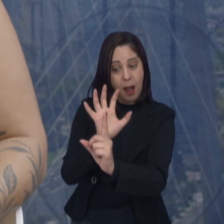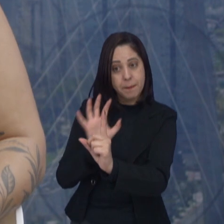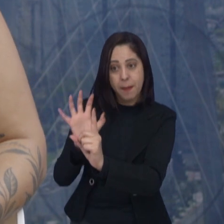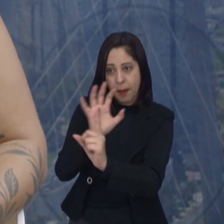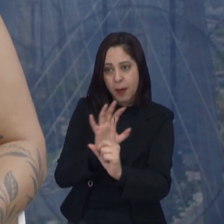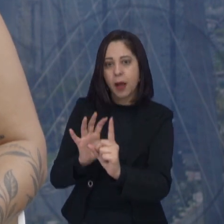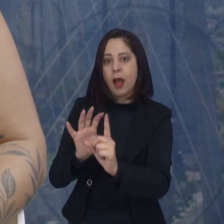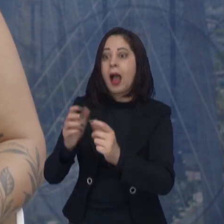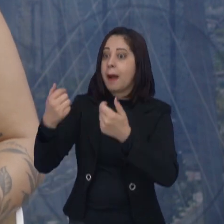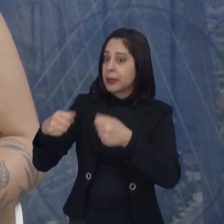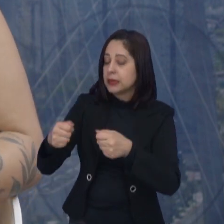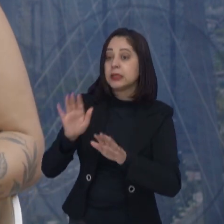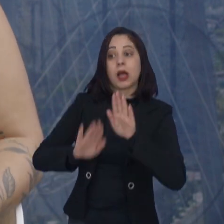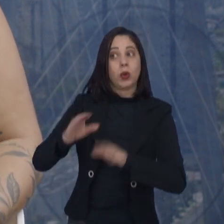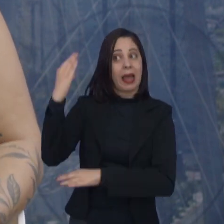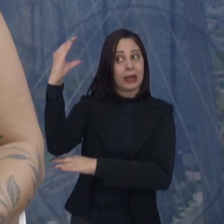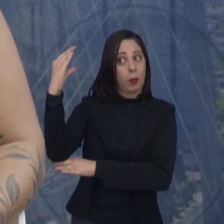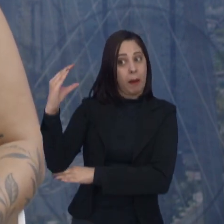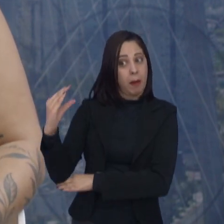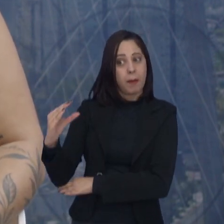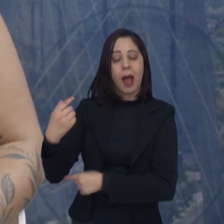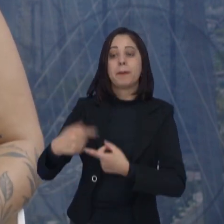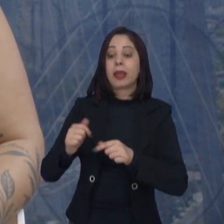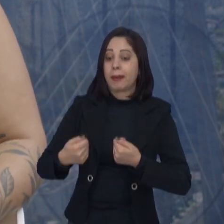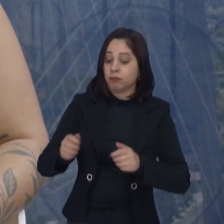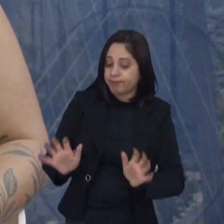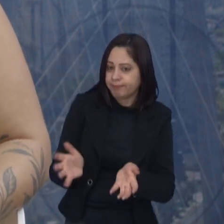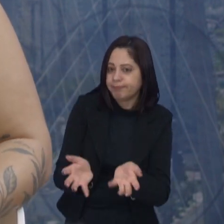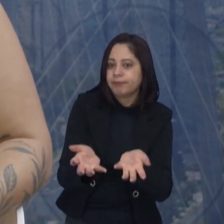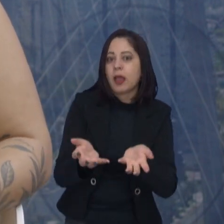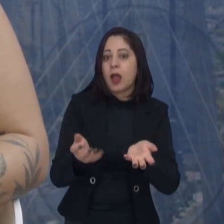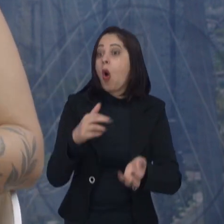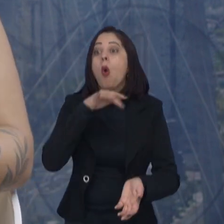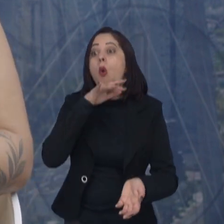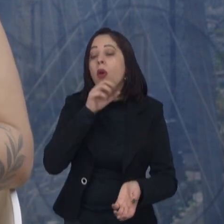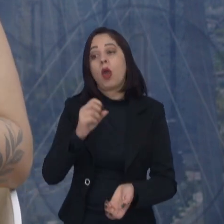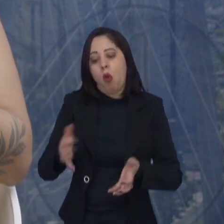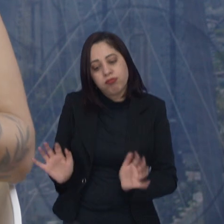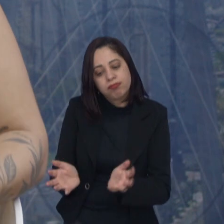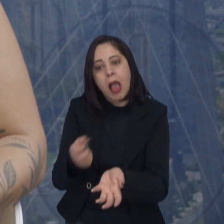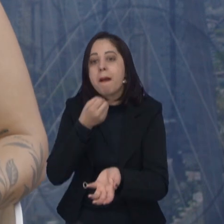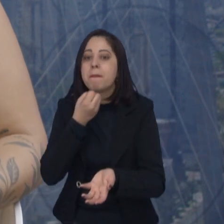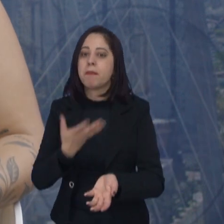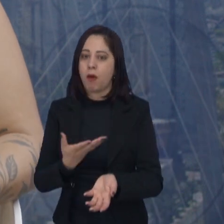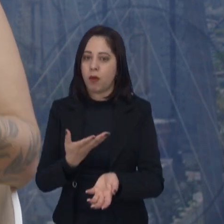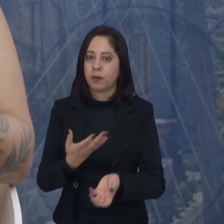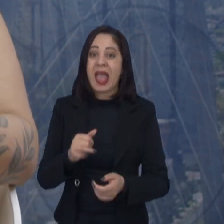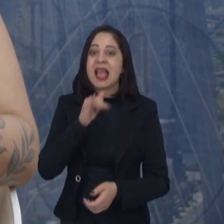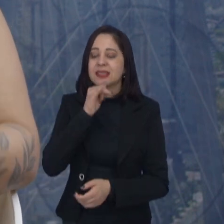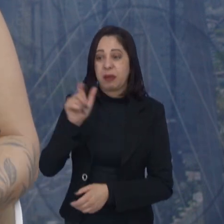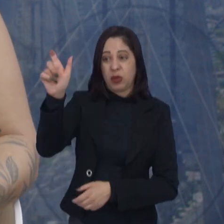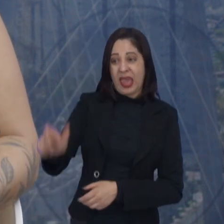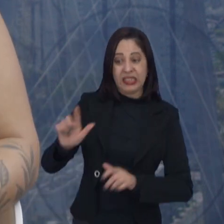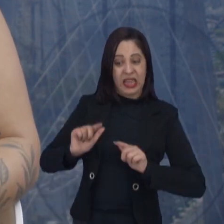tem que tomar cuidado com o que posta, com o que você está estimulando o seu seguidor, ou muitas vezes a gente vê o influenciador tendo alguma ação que pode prejudicar